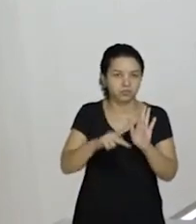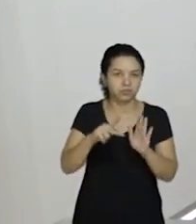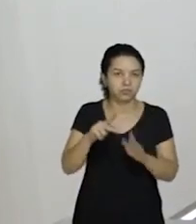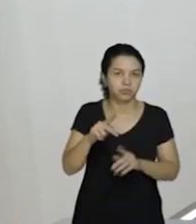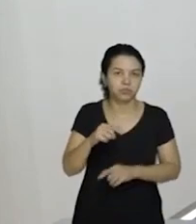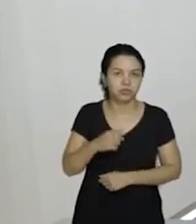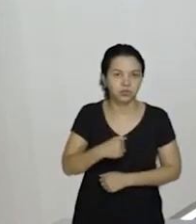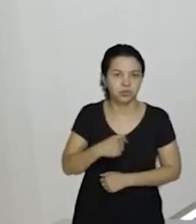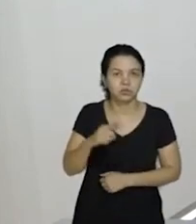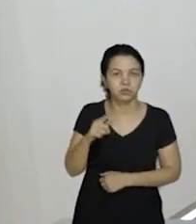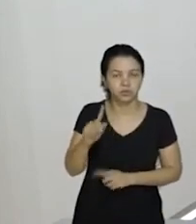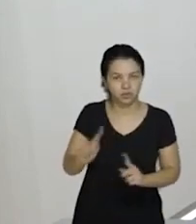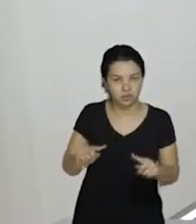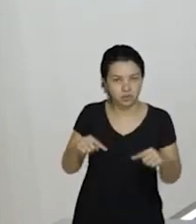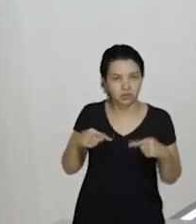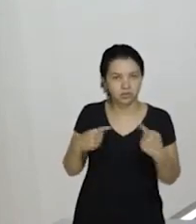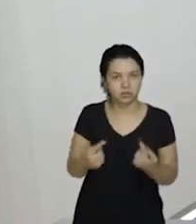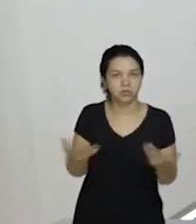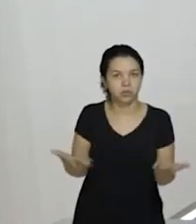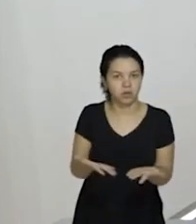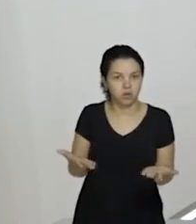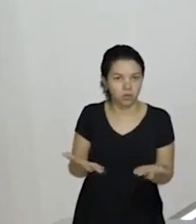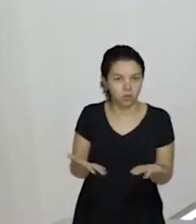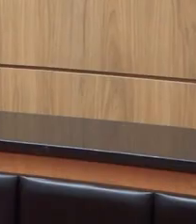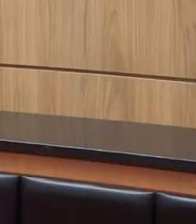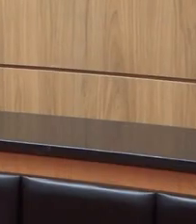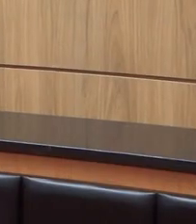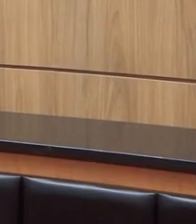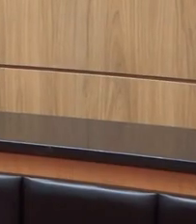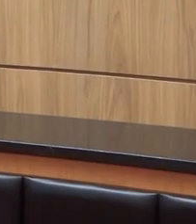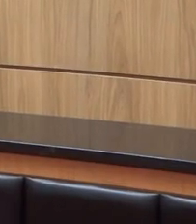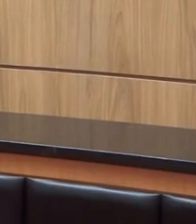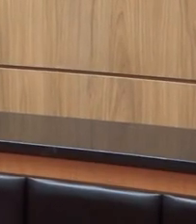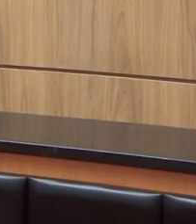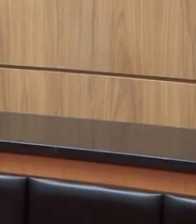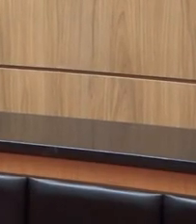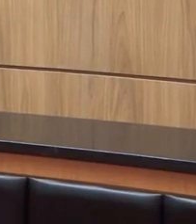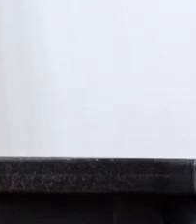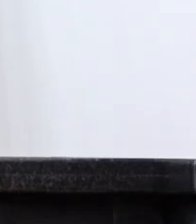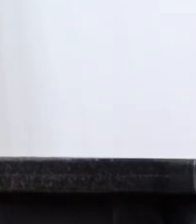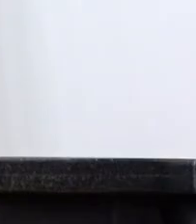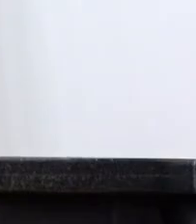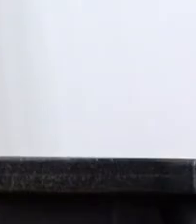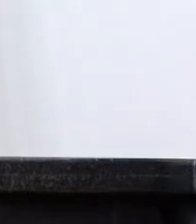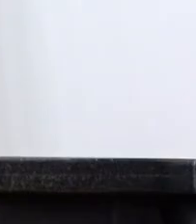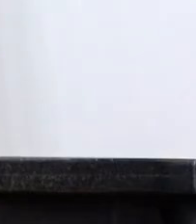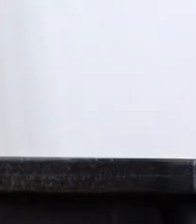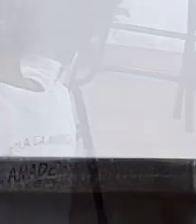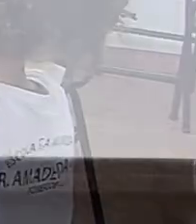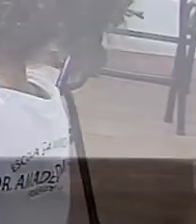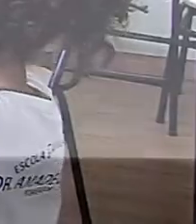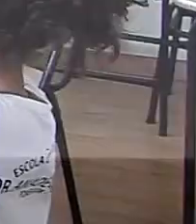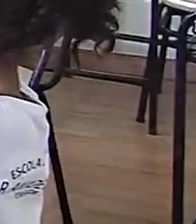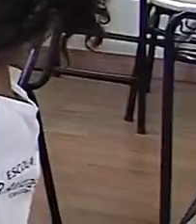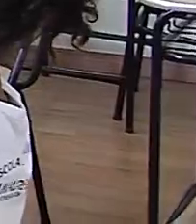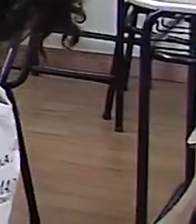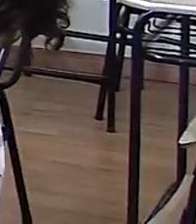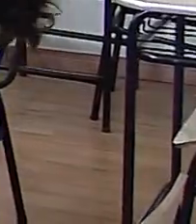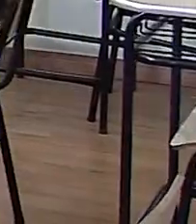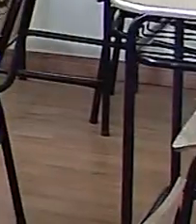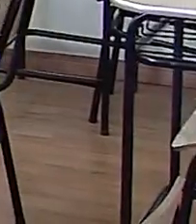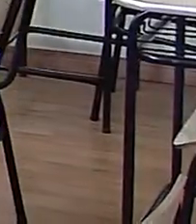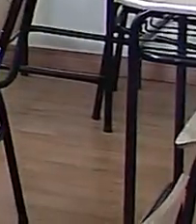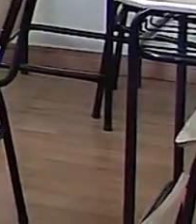que é um dos grandes desafios agora para a gente por segundo semestre a deputada Luciane carminatti falou sobre a necessidade de mais